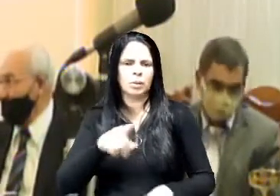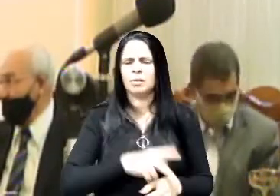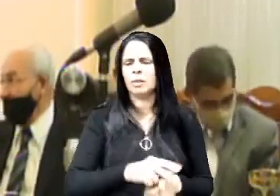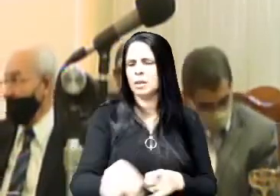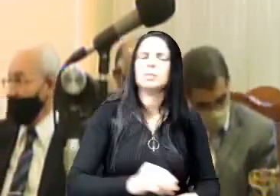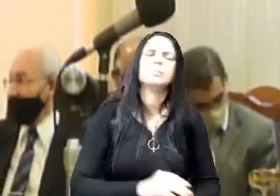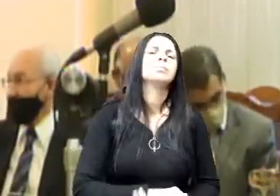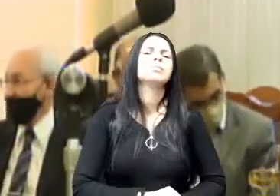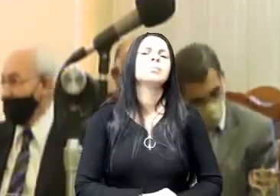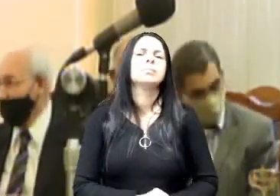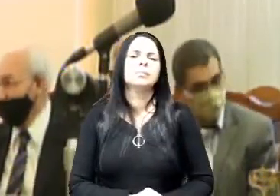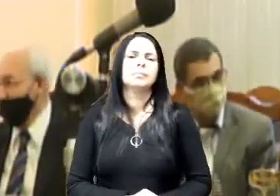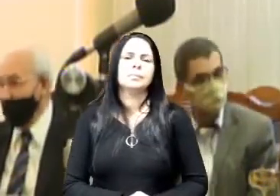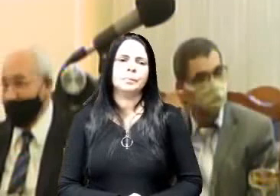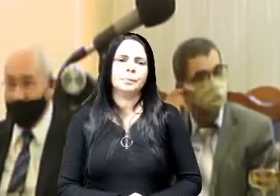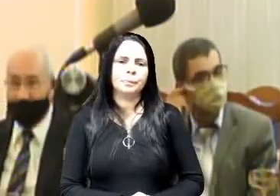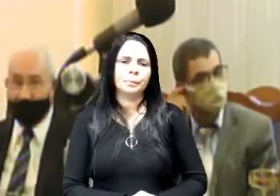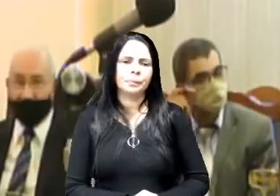vencer.